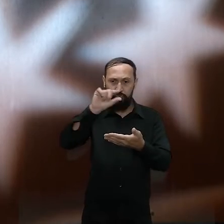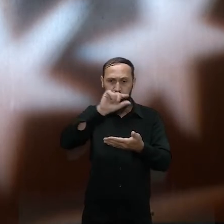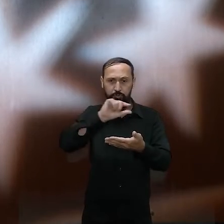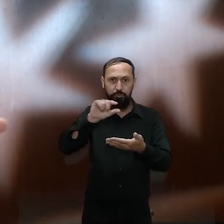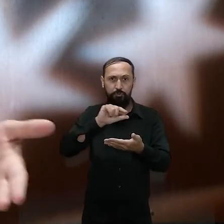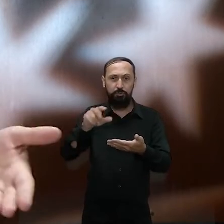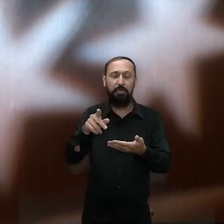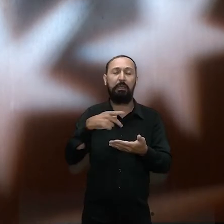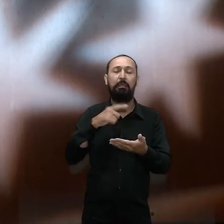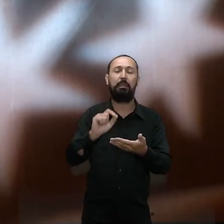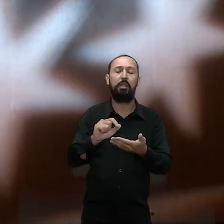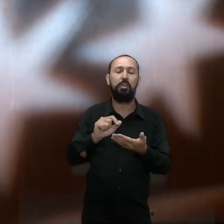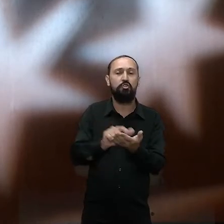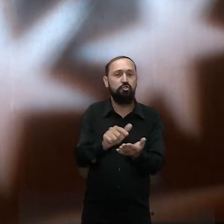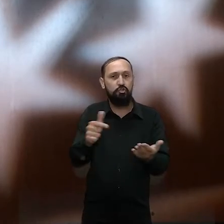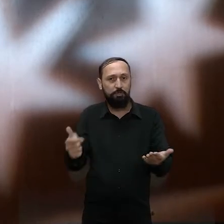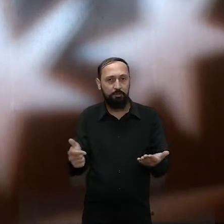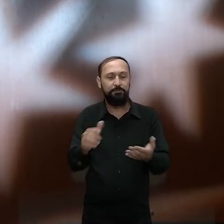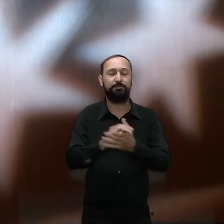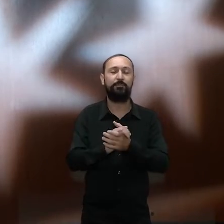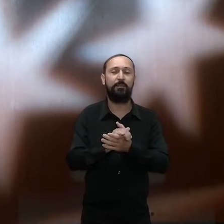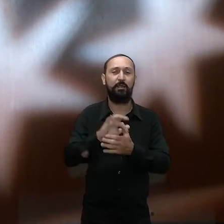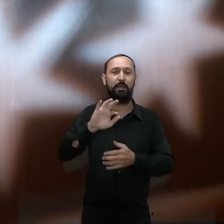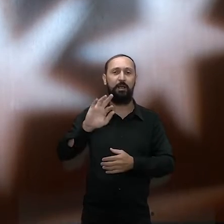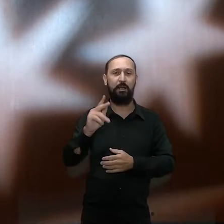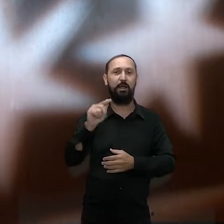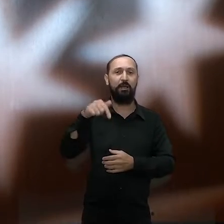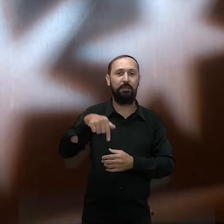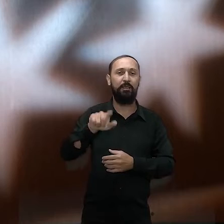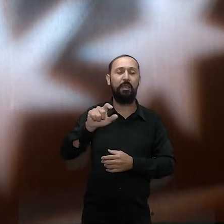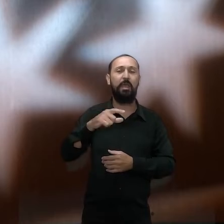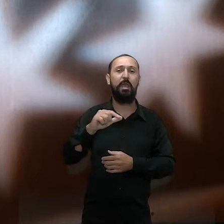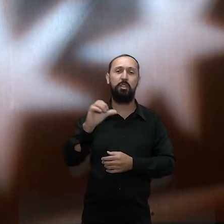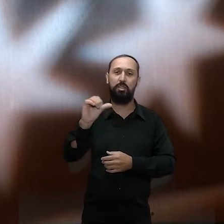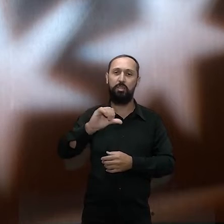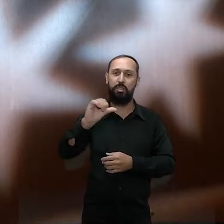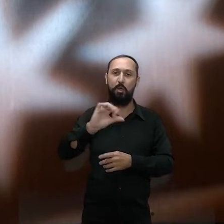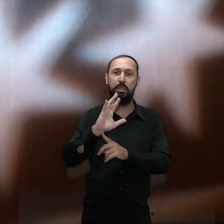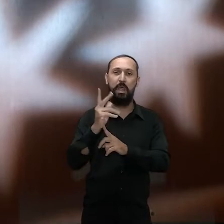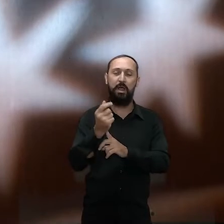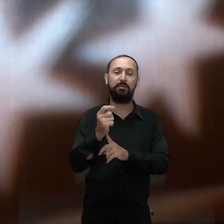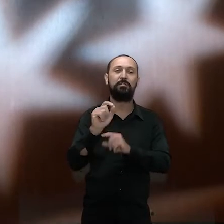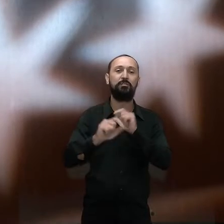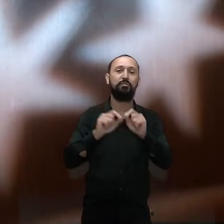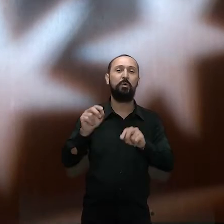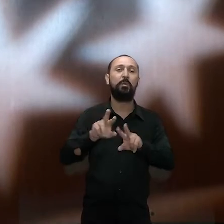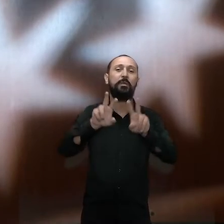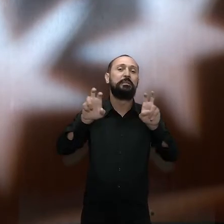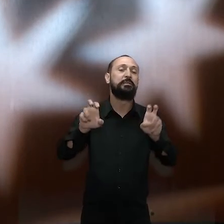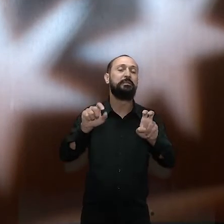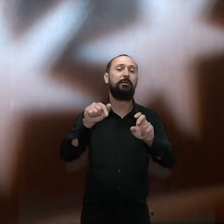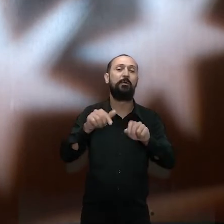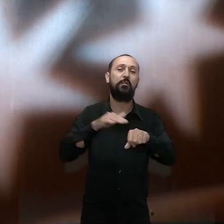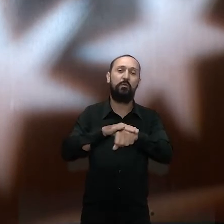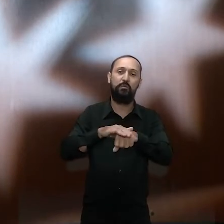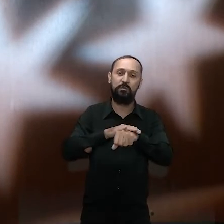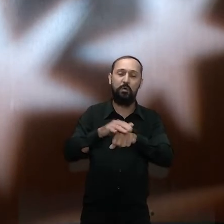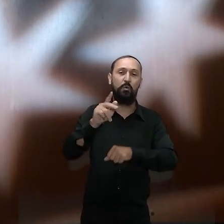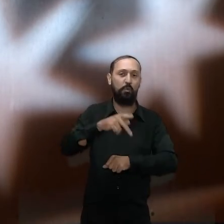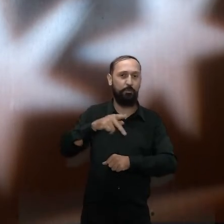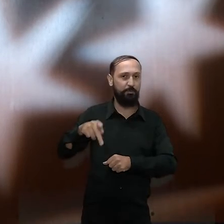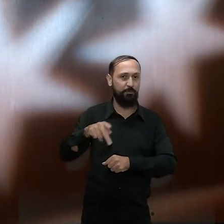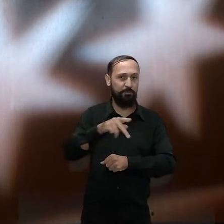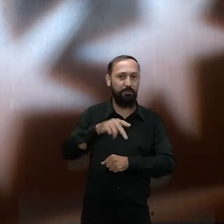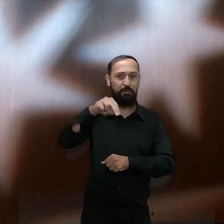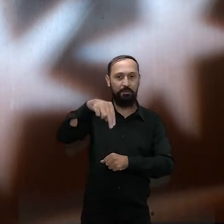ou em tiras em revistas e jornais, as HQs são chamadas de nona arte. Sobre esse universo,